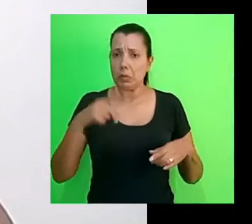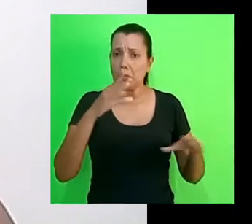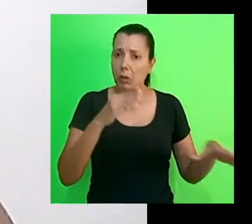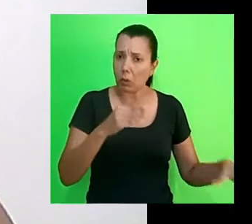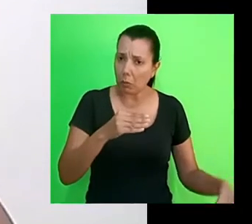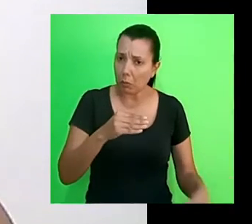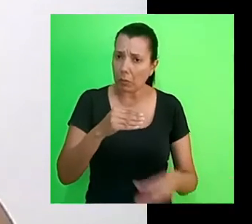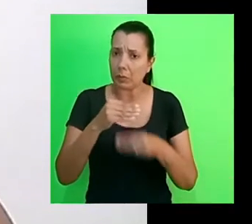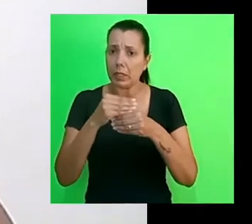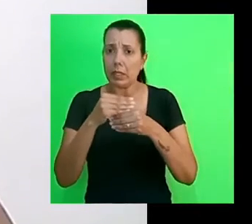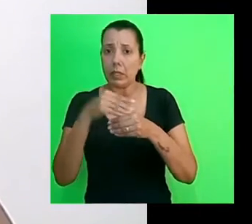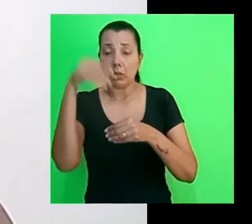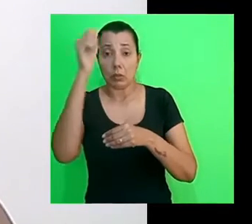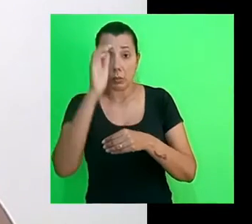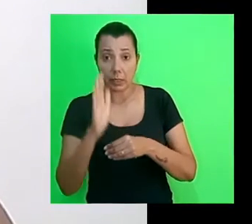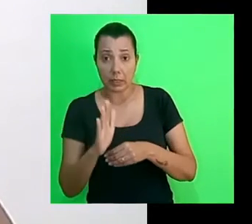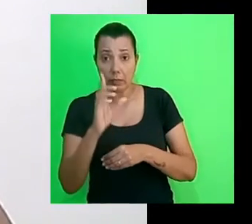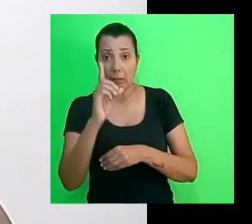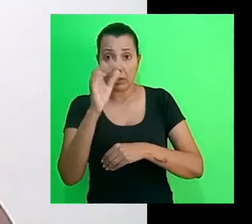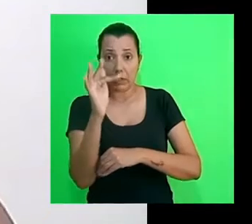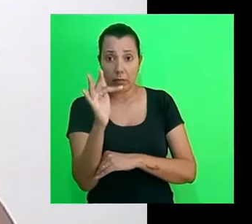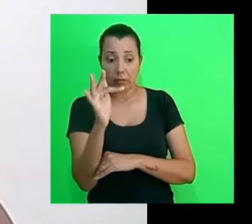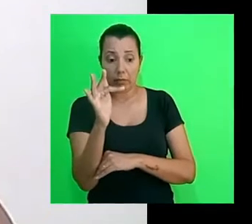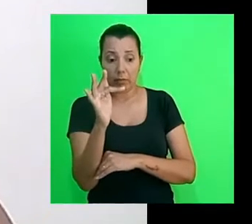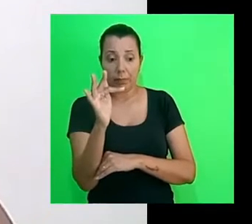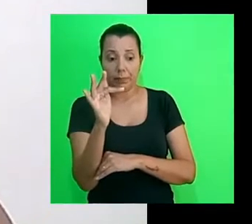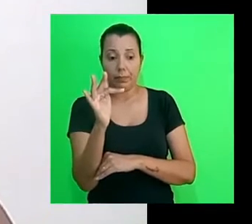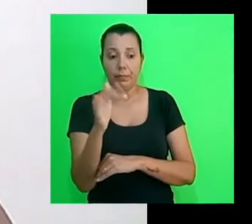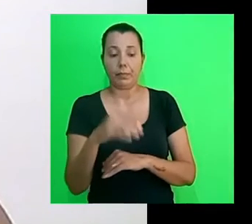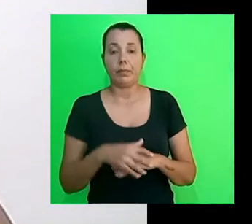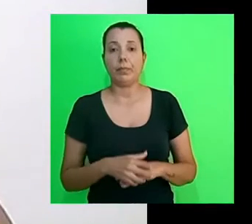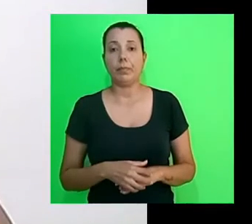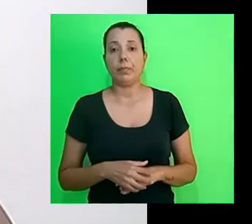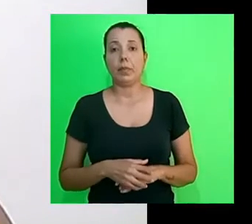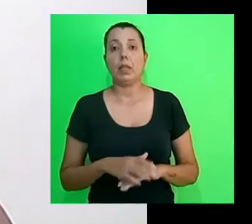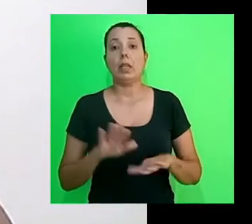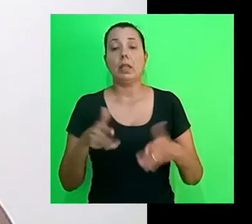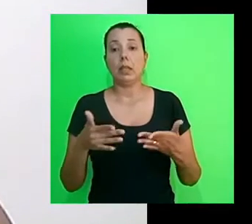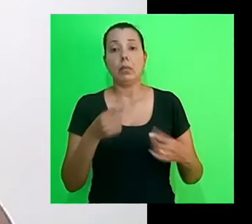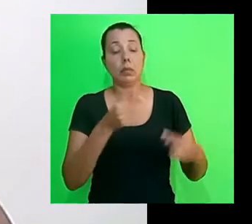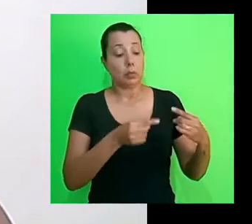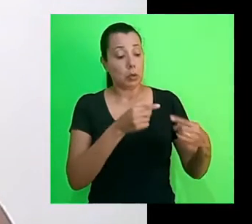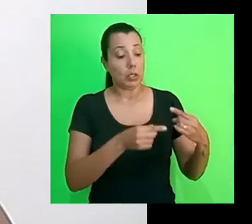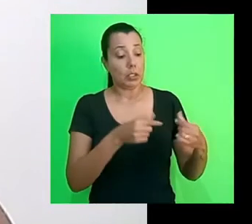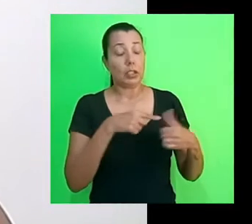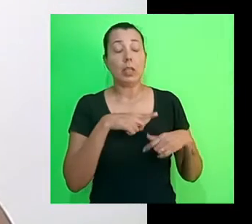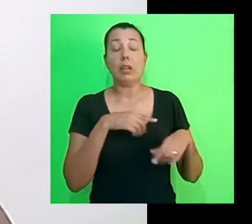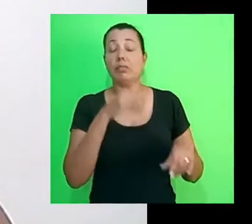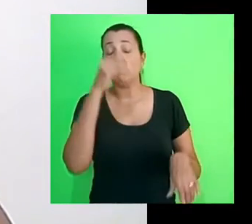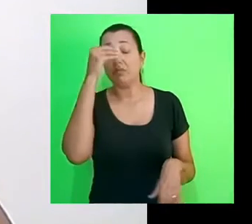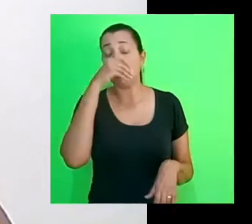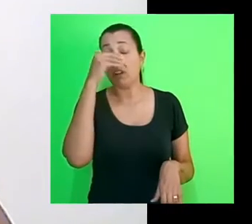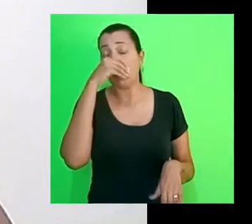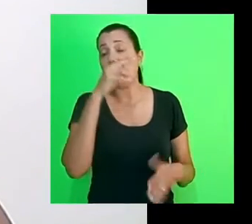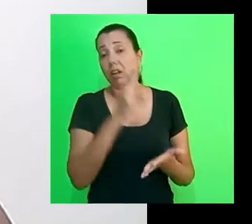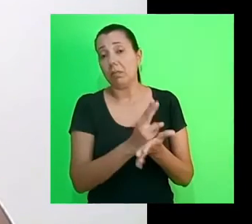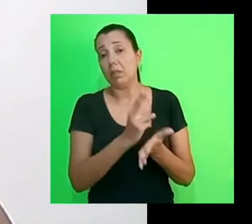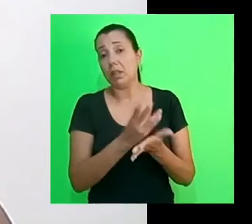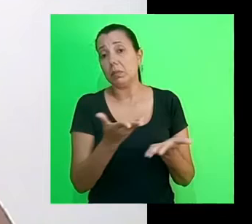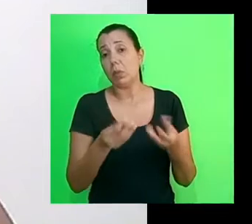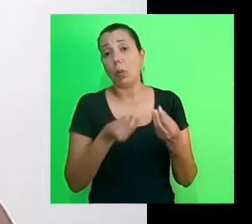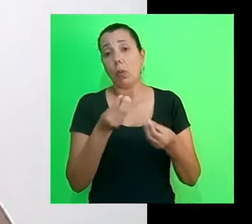um aumento de 18%, por conta do maior índice